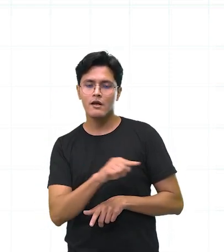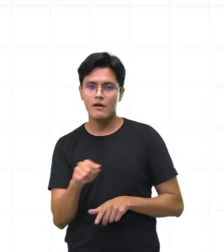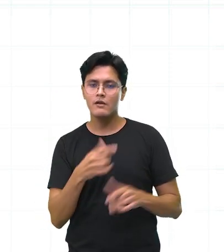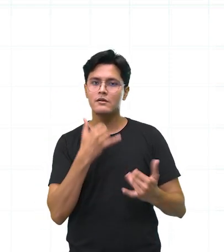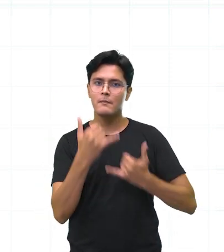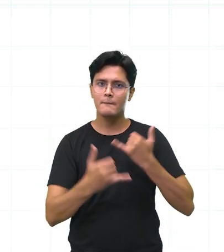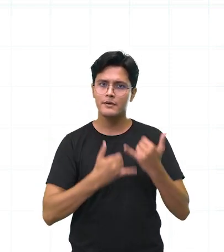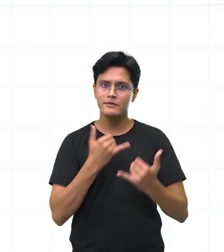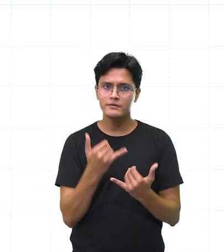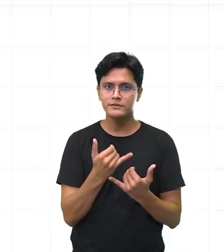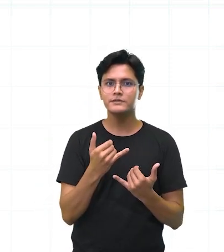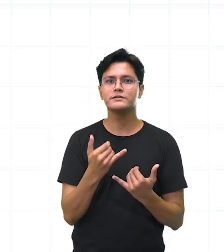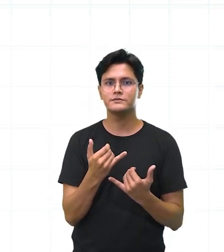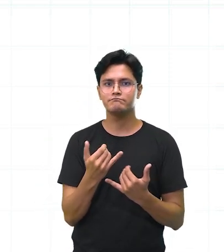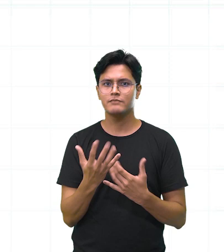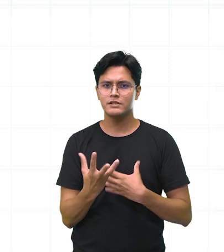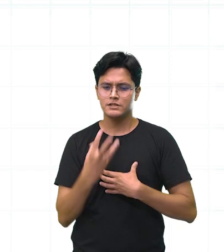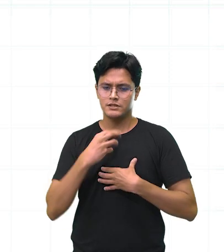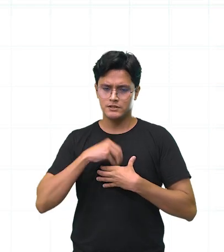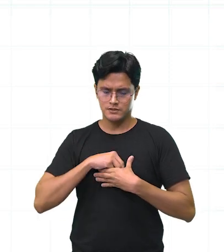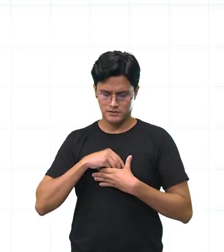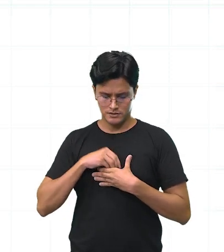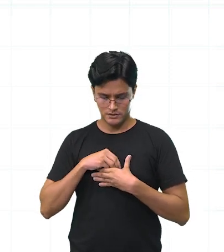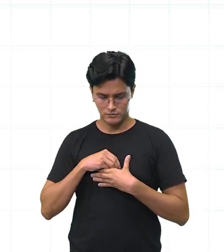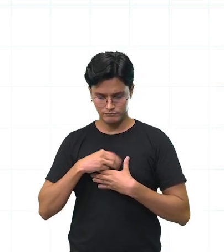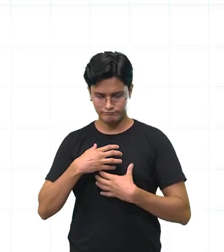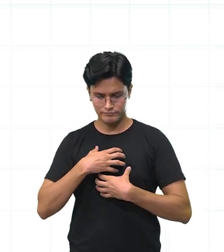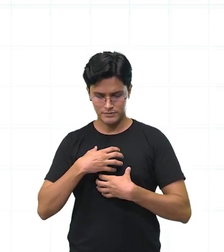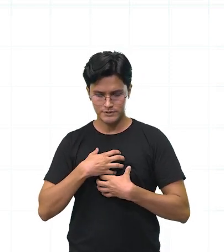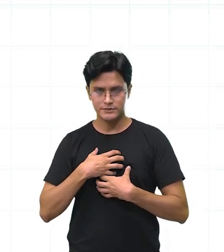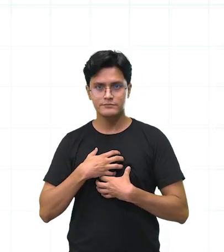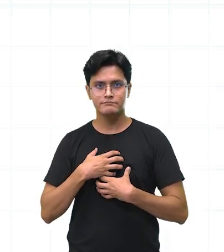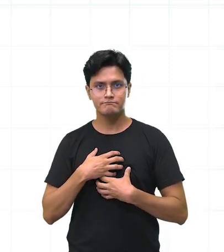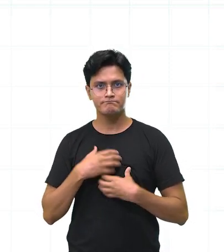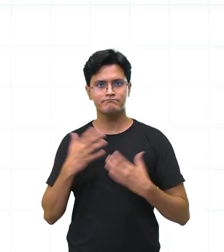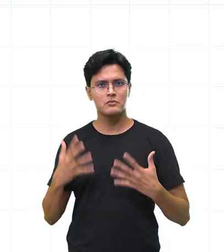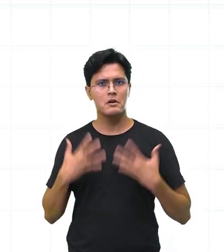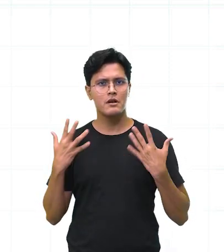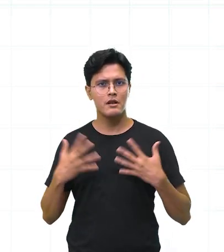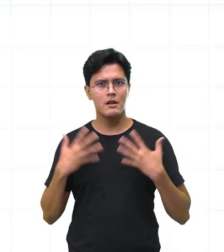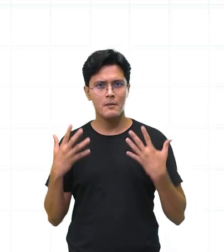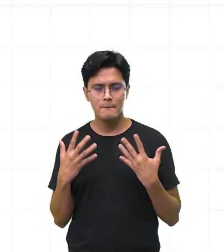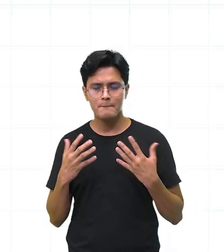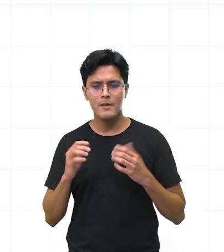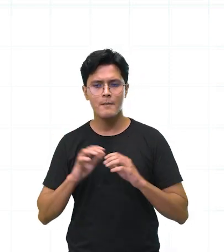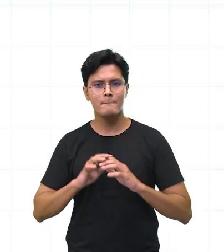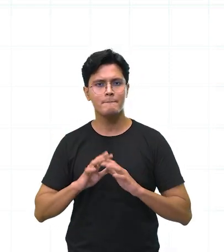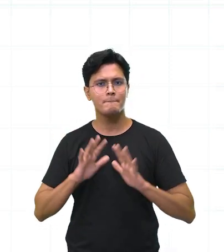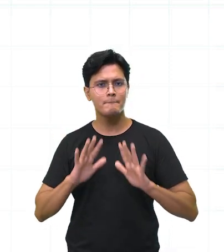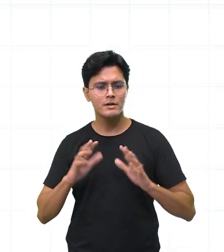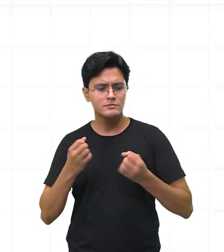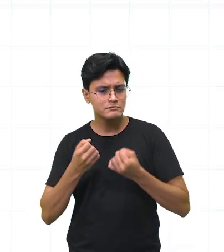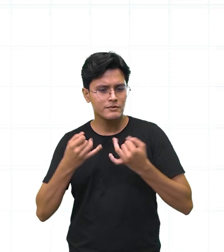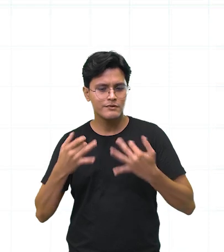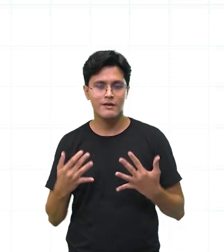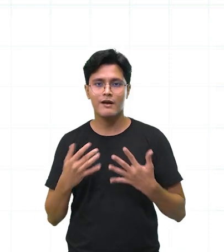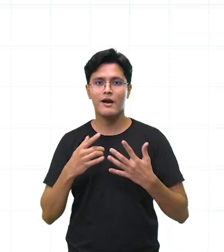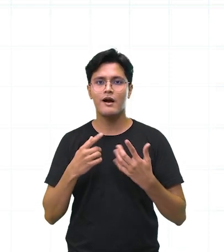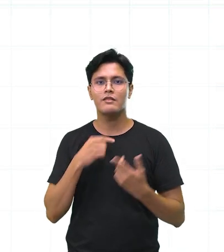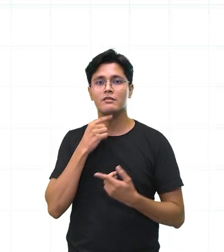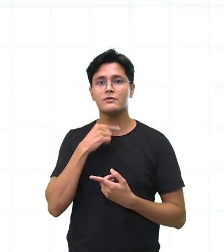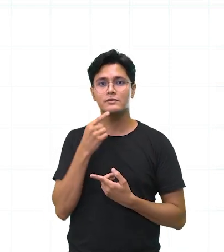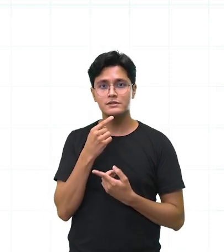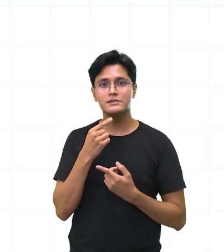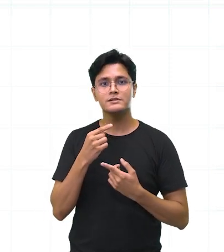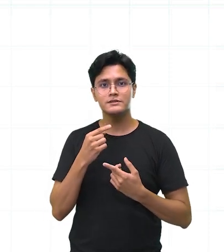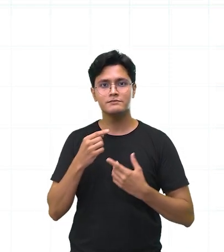que vem alguma coisa lá na alma dele, que ele não sabe explicar, né? Porque alguma coisa vem e começa a acender ali nele, trazendo o